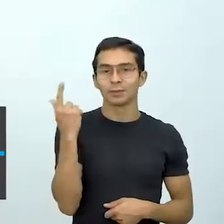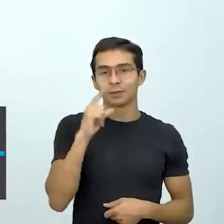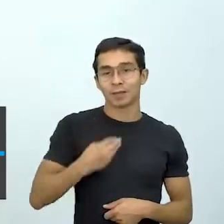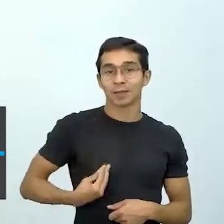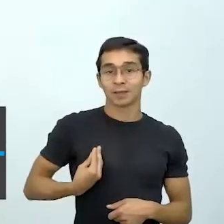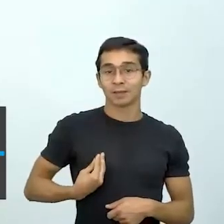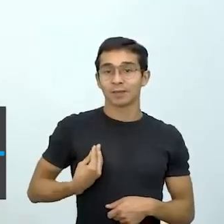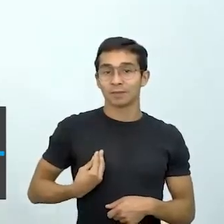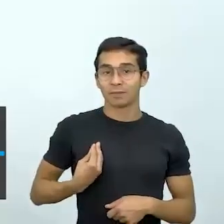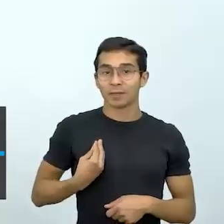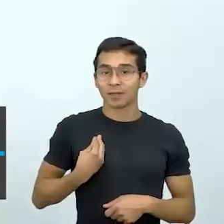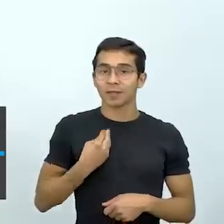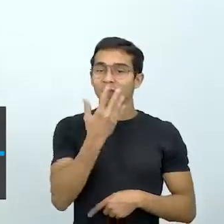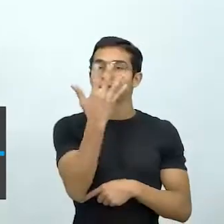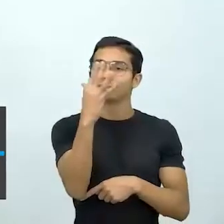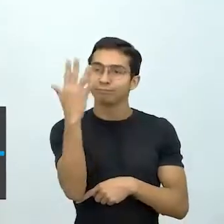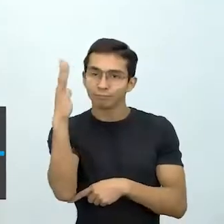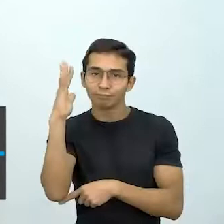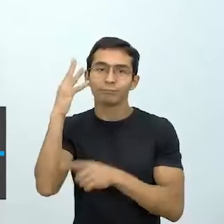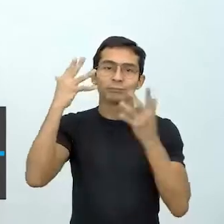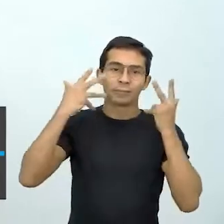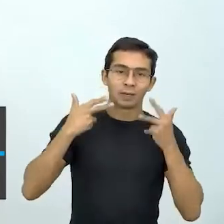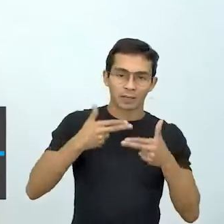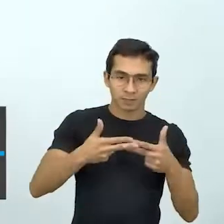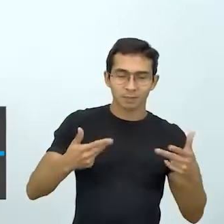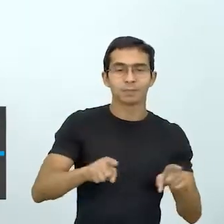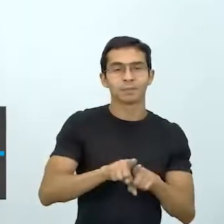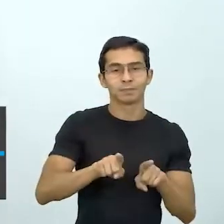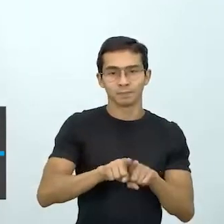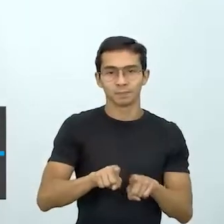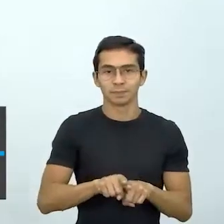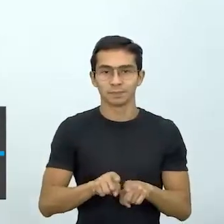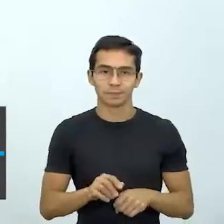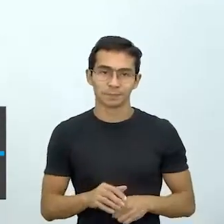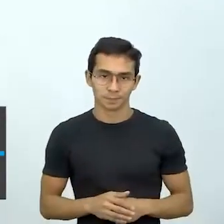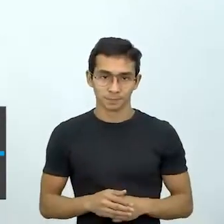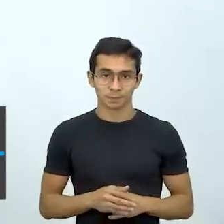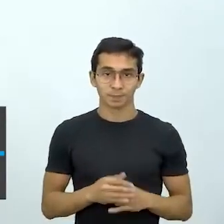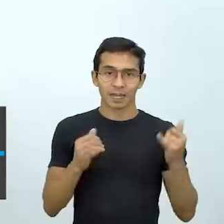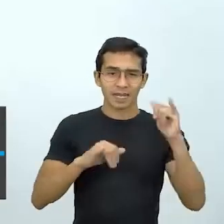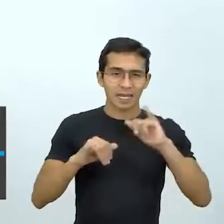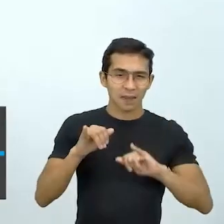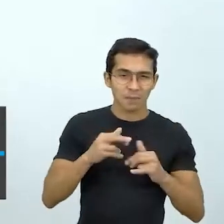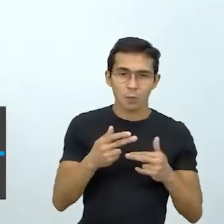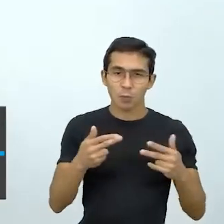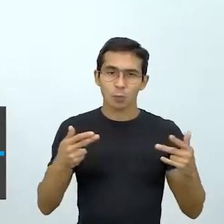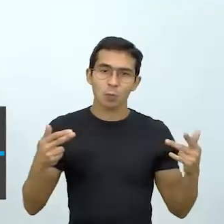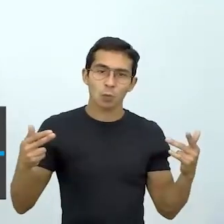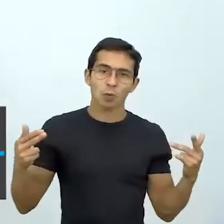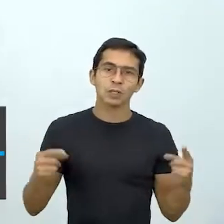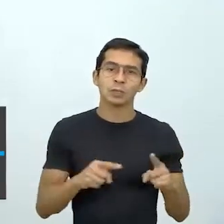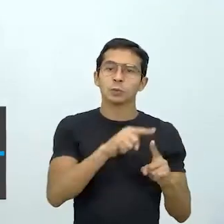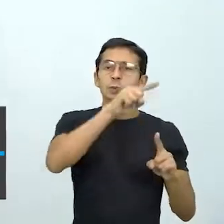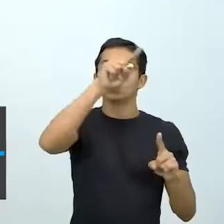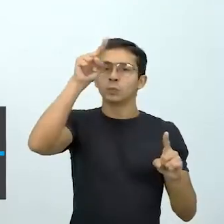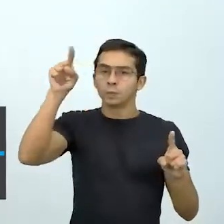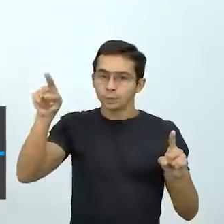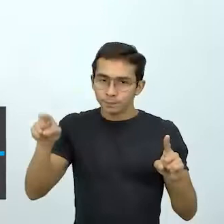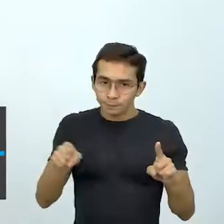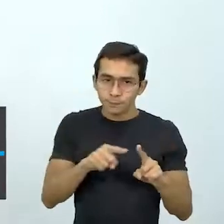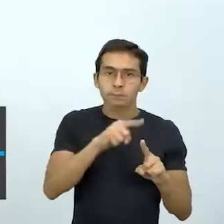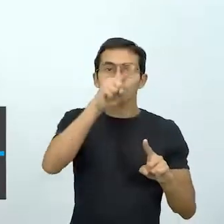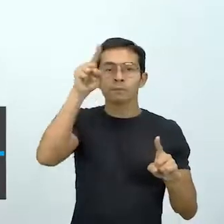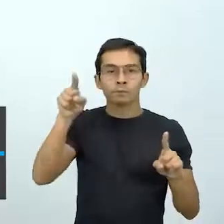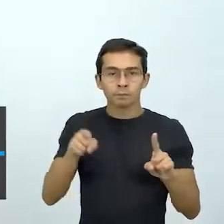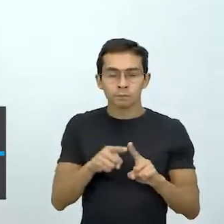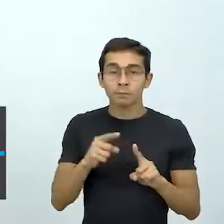dos vegetais e animais. Todos esses elementos químicos, né, que têm ciclos biogeoquímicos muito importantes,